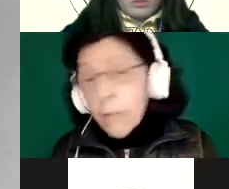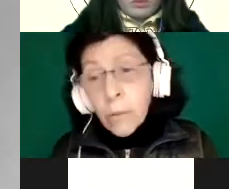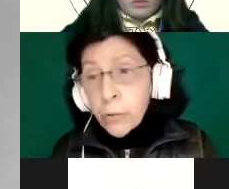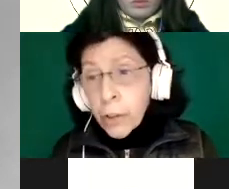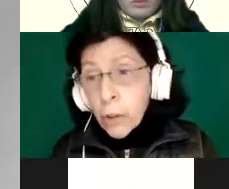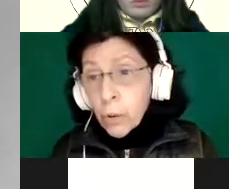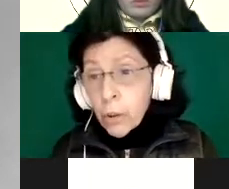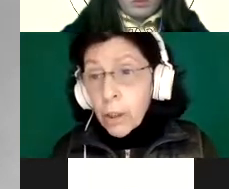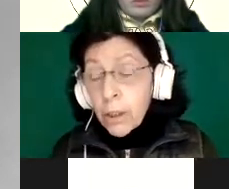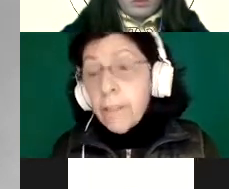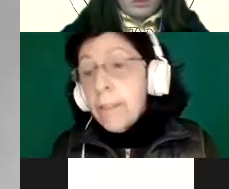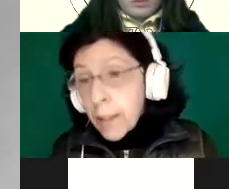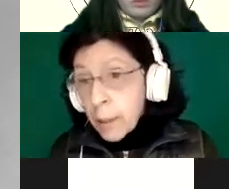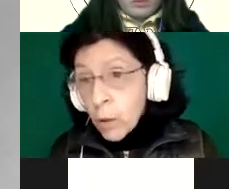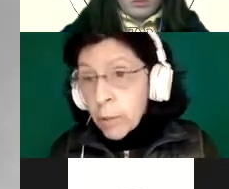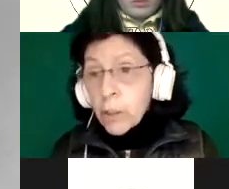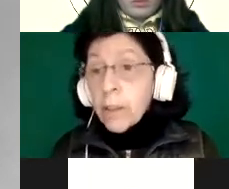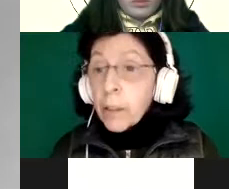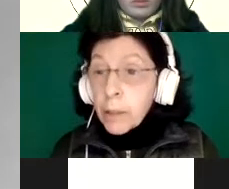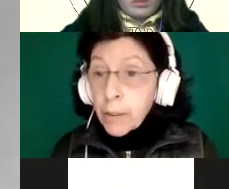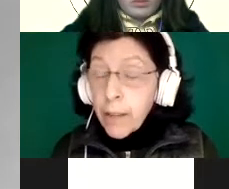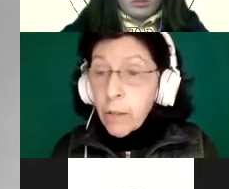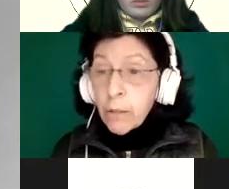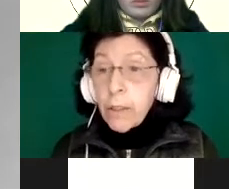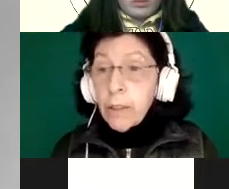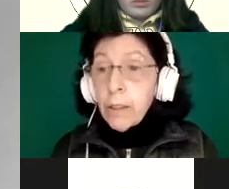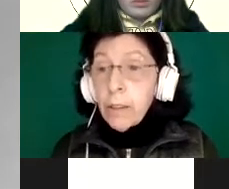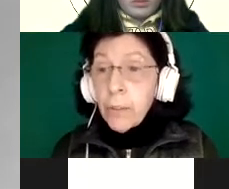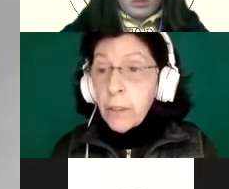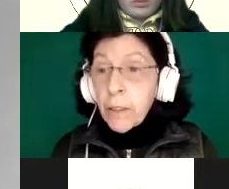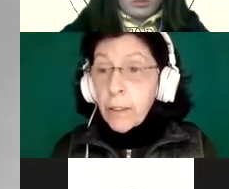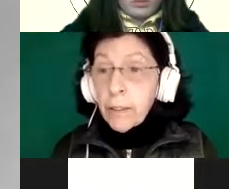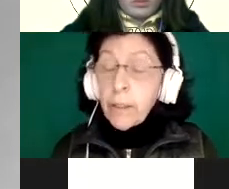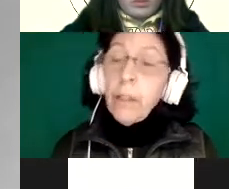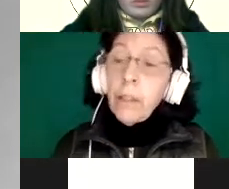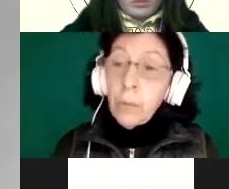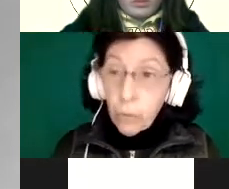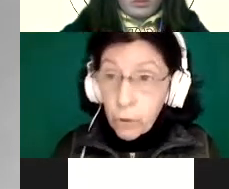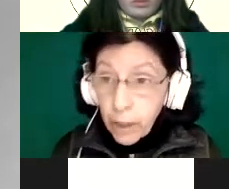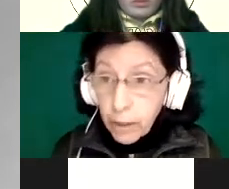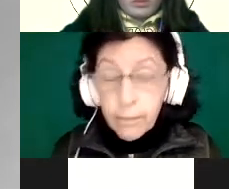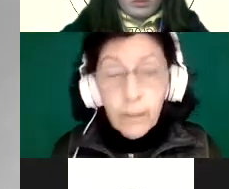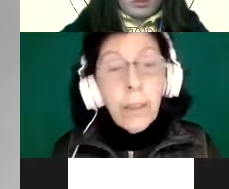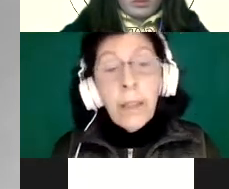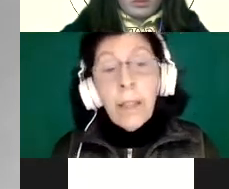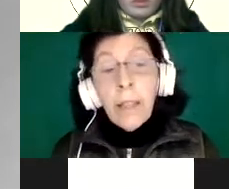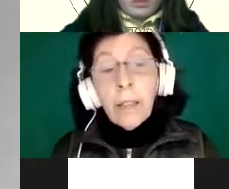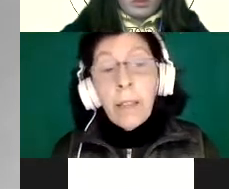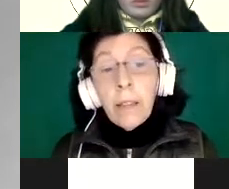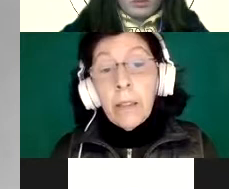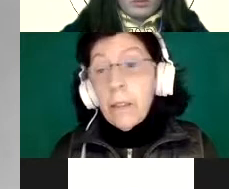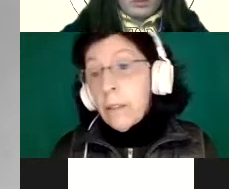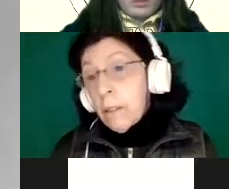O convento sofreu necessariamente obras de reabilitação física e funcional,